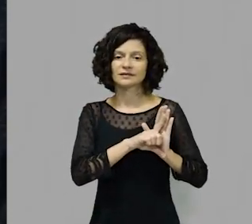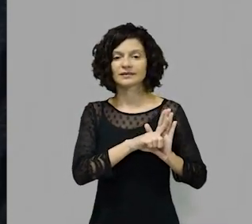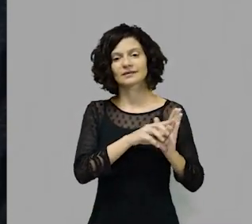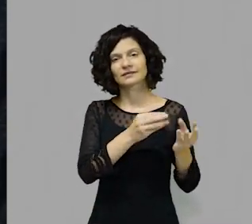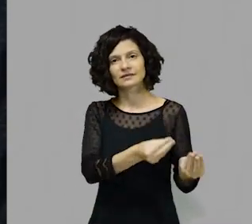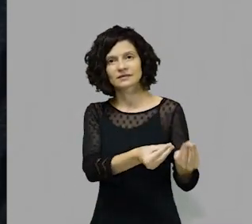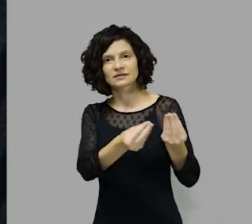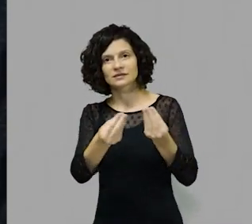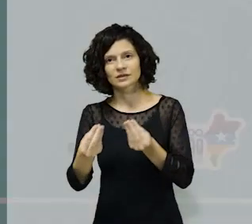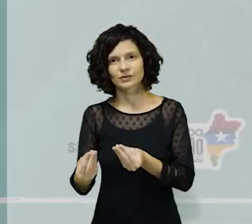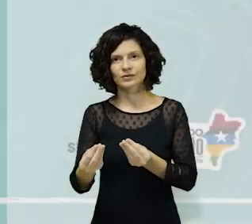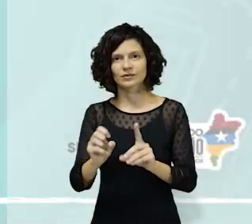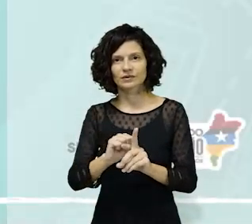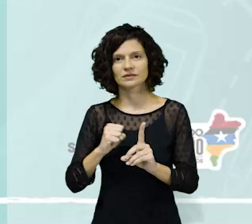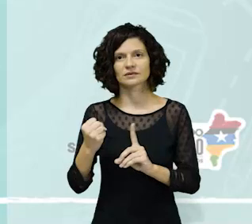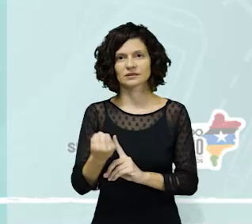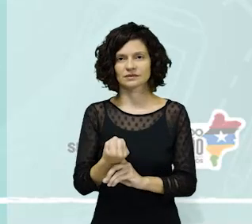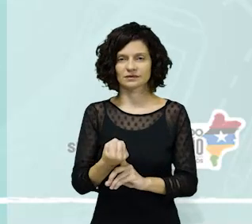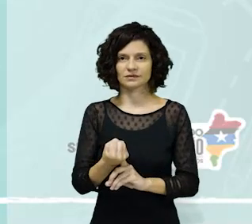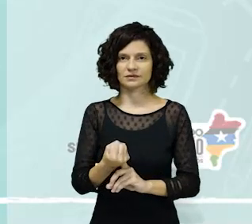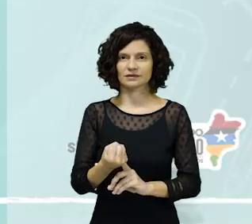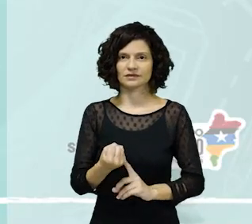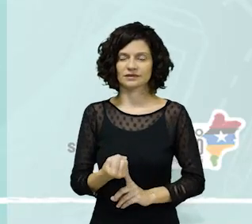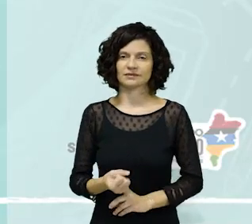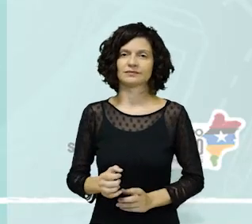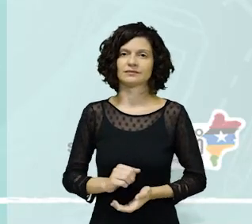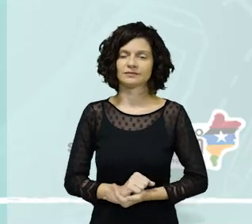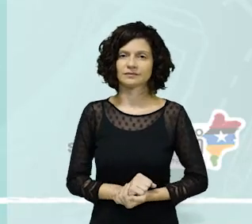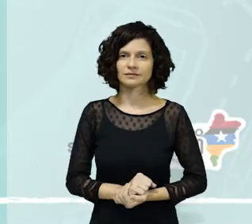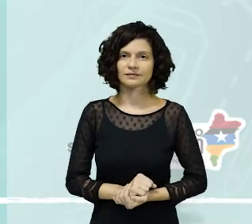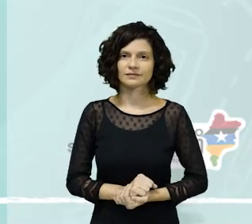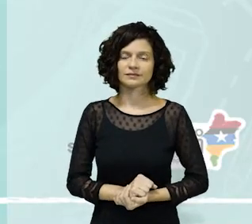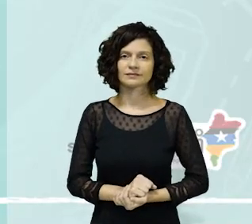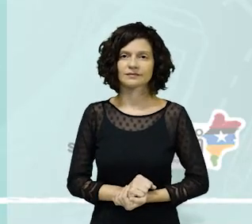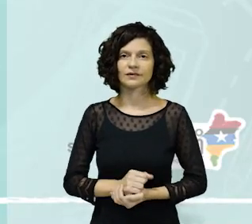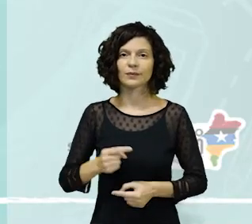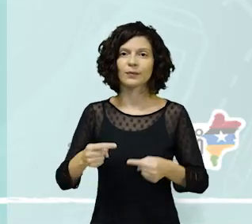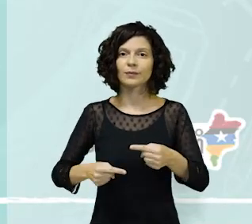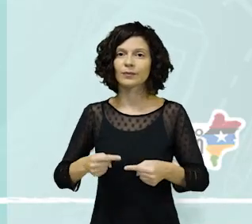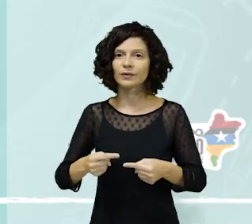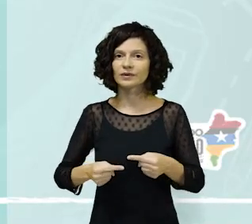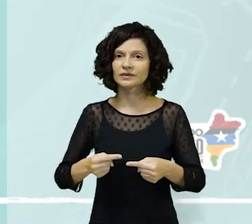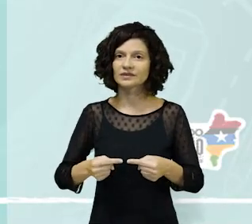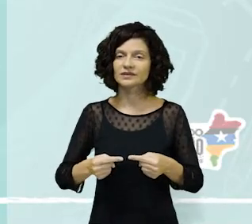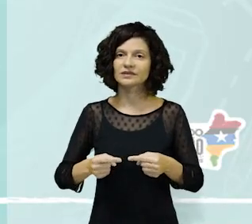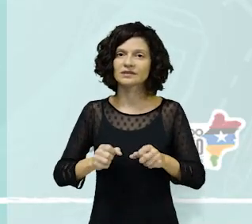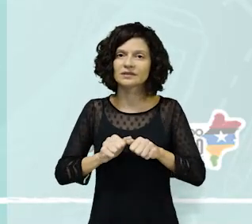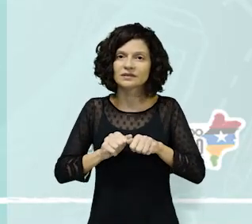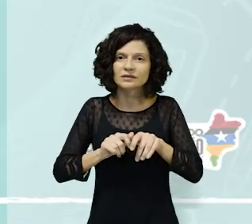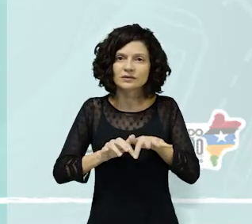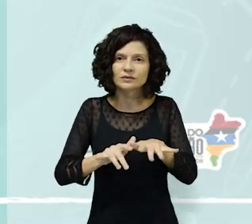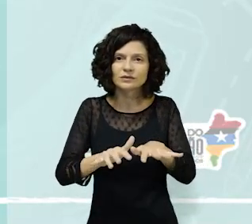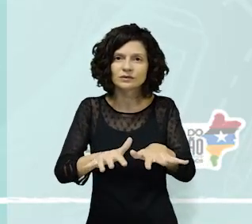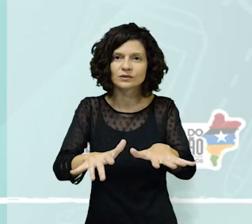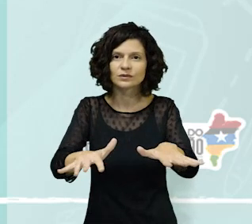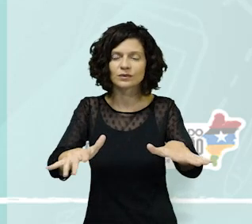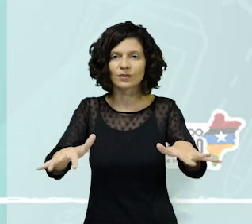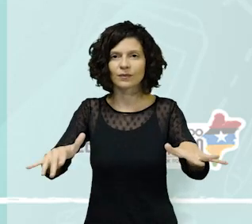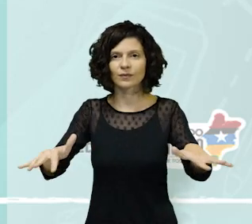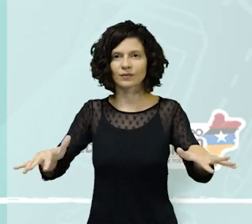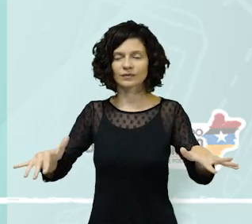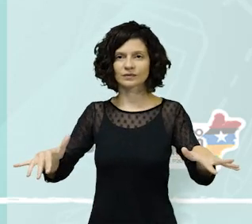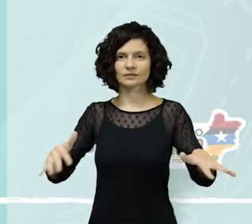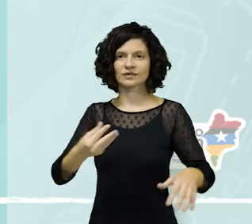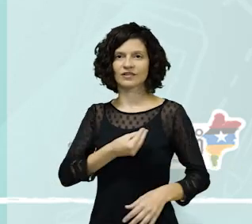E aí uma das formas é essa, estabelecendo políticas públicas que promovam uma distribuição social da renda e de recursos também, que seja